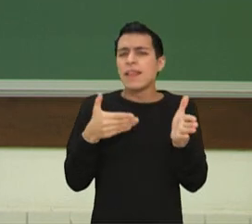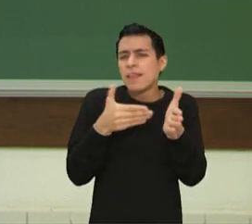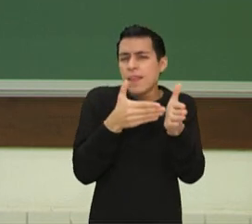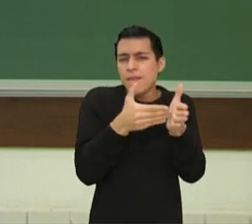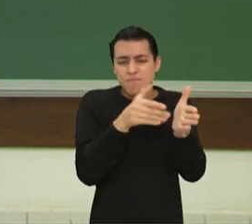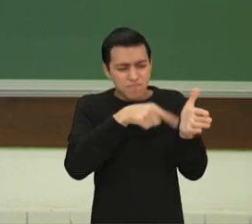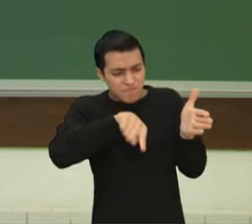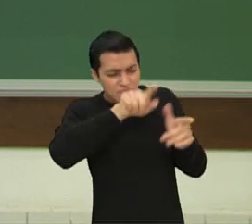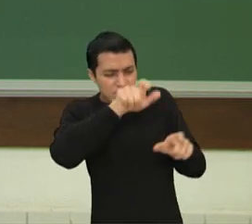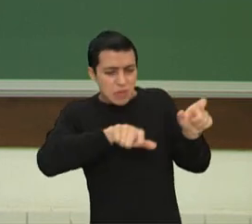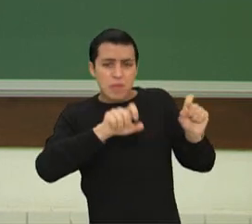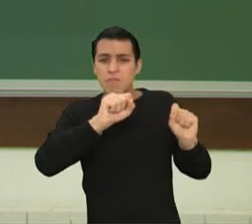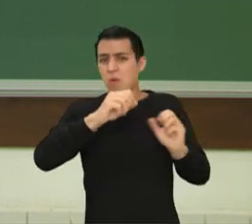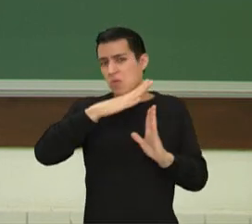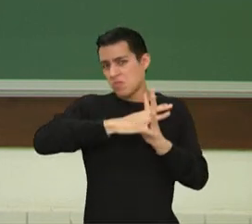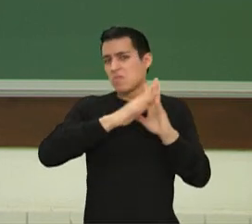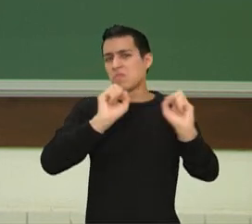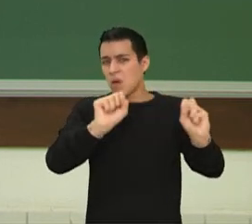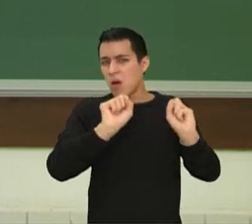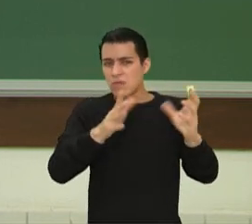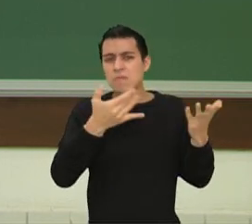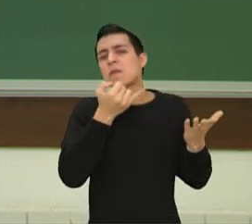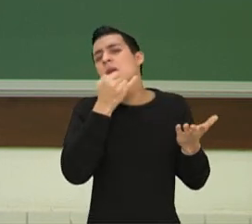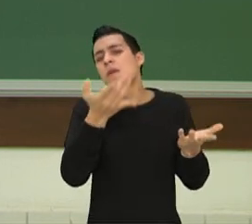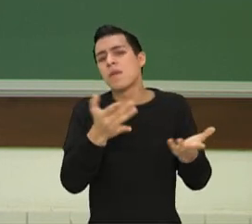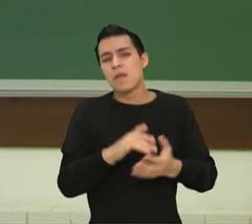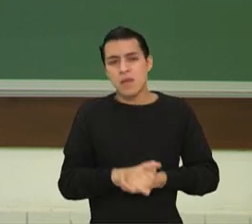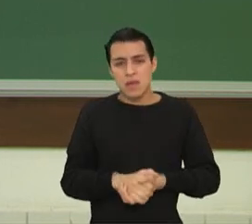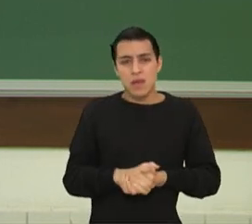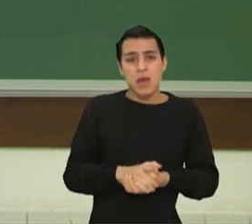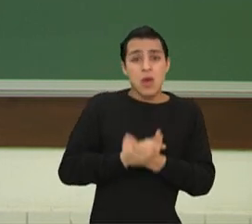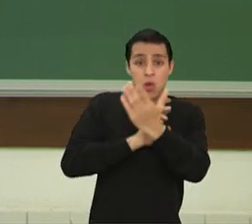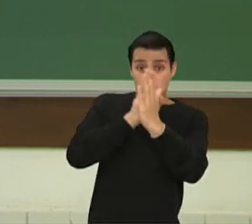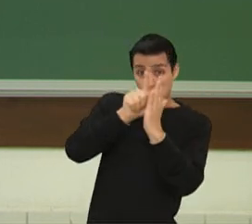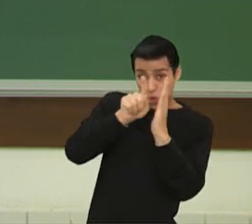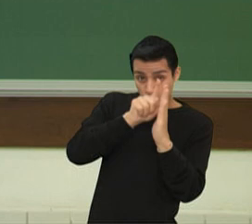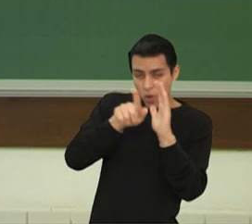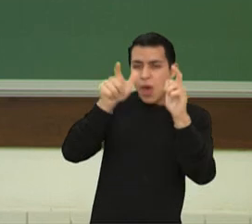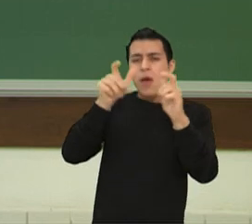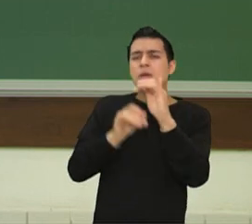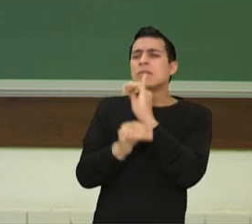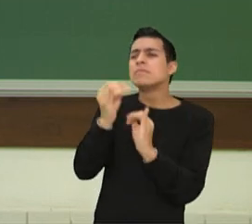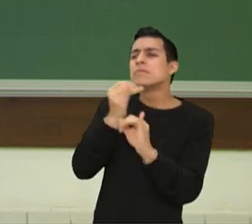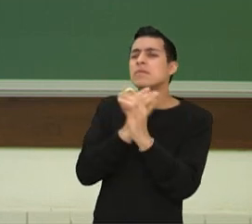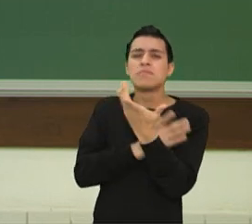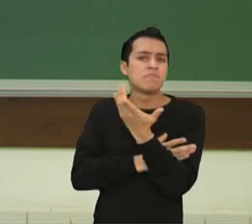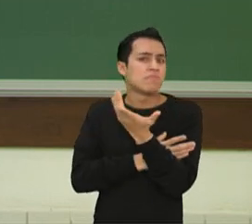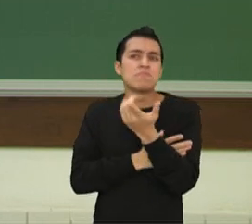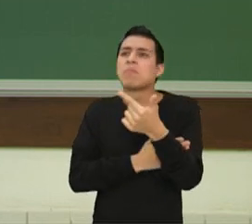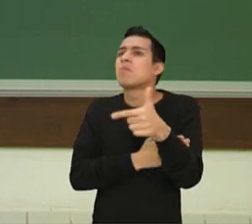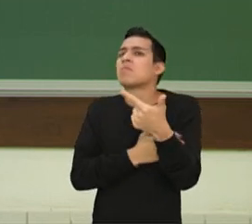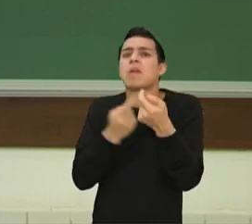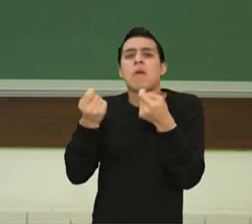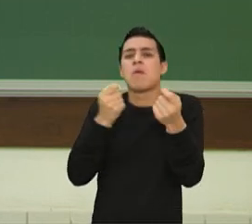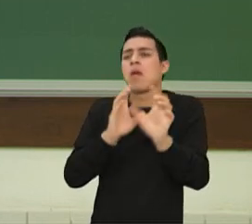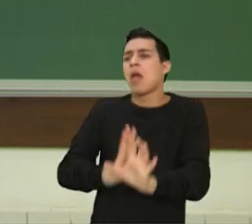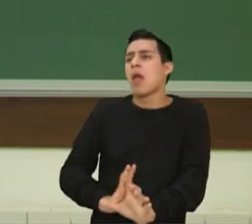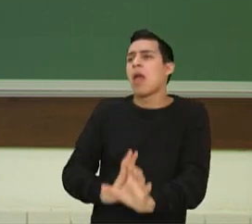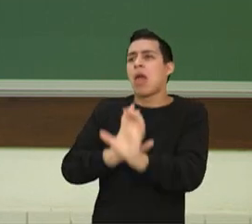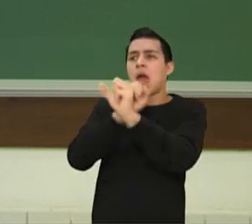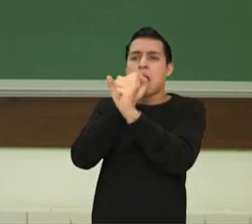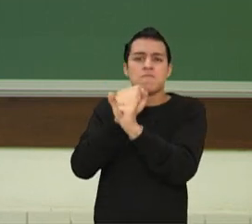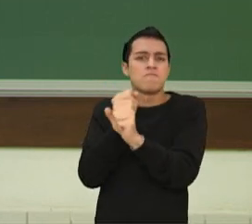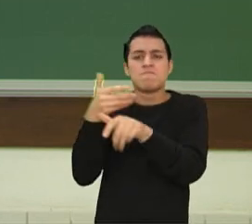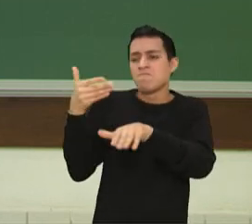Esse grupo pode ser excedido? Pode ser excedido. Por exemplo, uma enquete aplicada na internet, não se tem controle, às vezes,